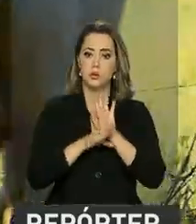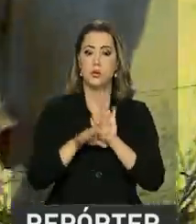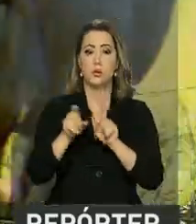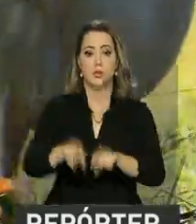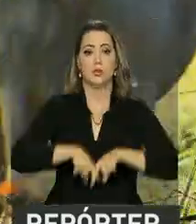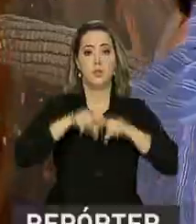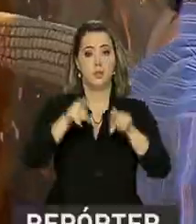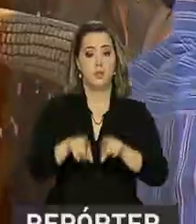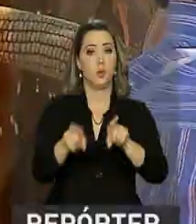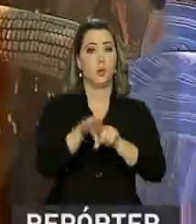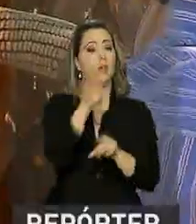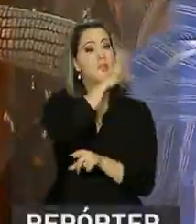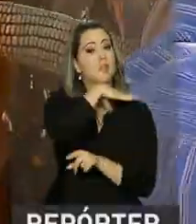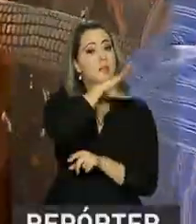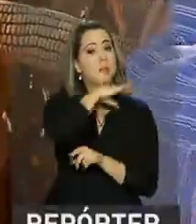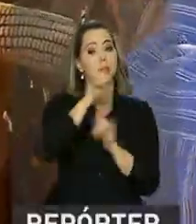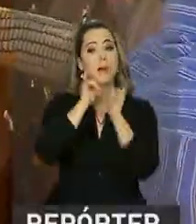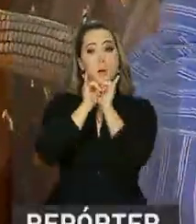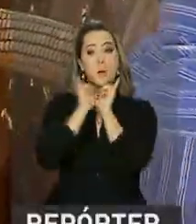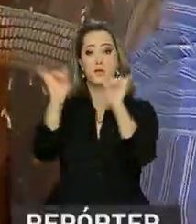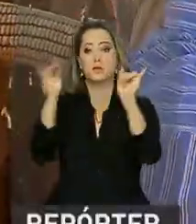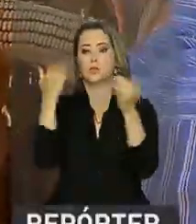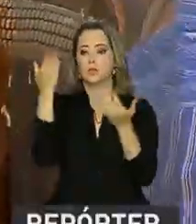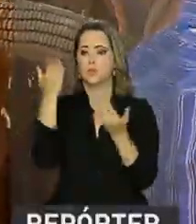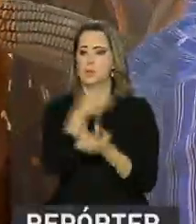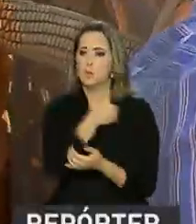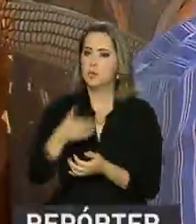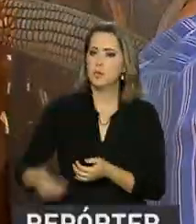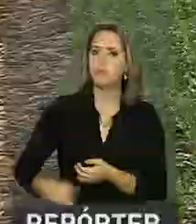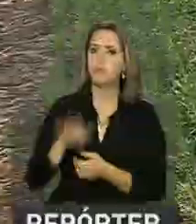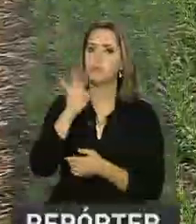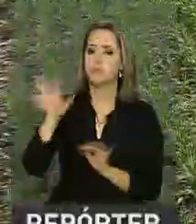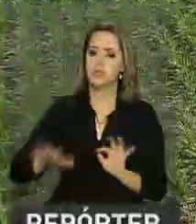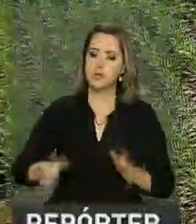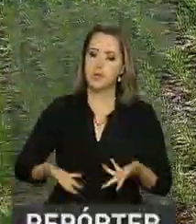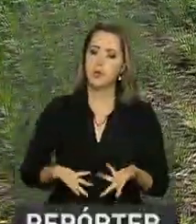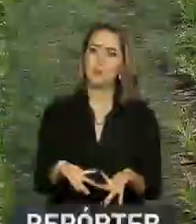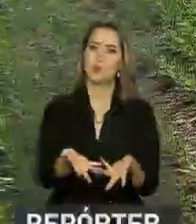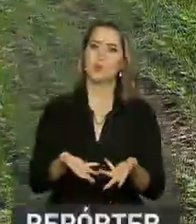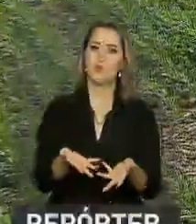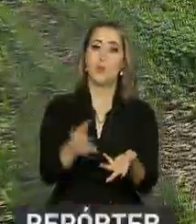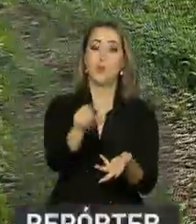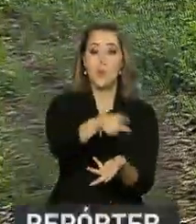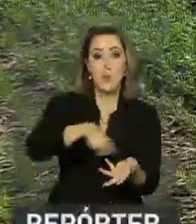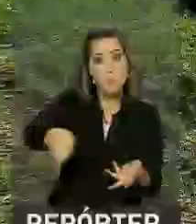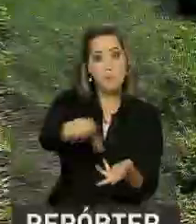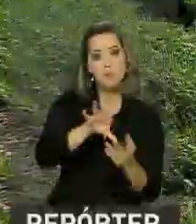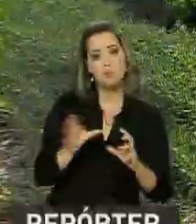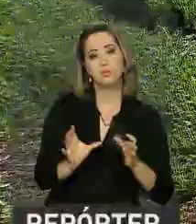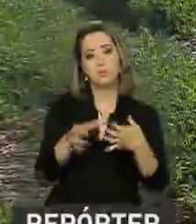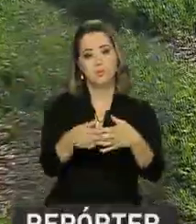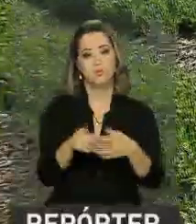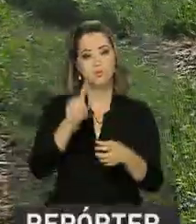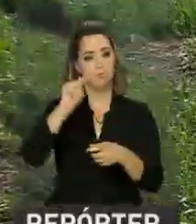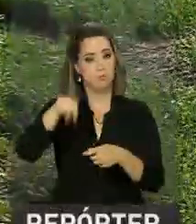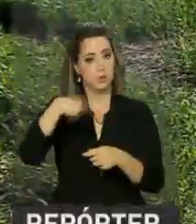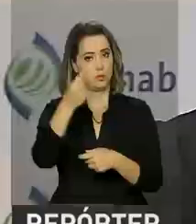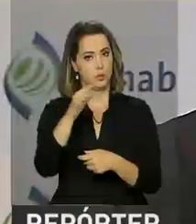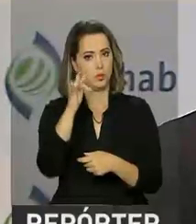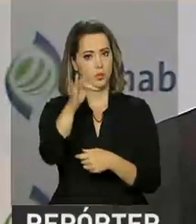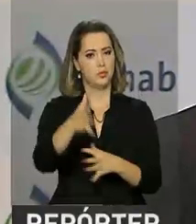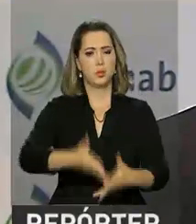anunciado pelo Governo Federal deve estimular os agricultores o que faz com que a expectativa para a próxima safra seja ainda